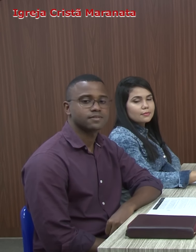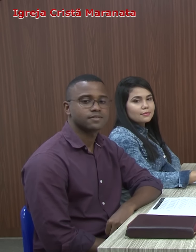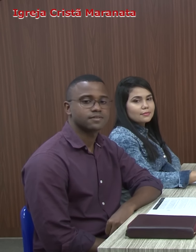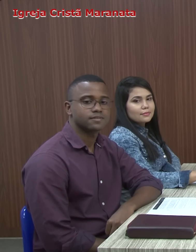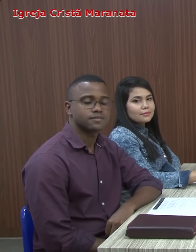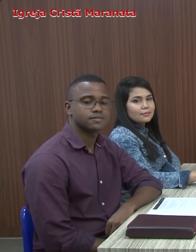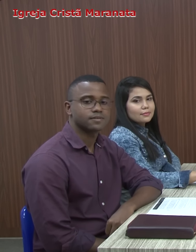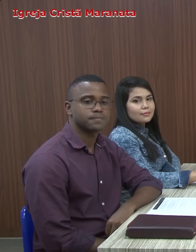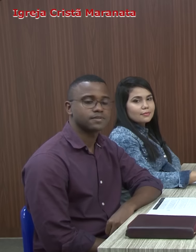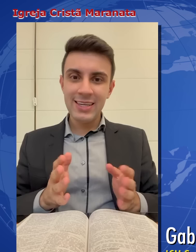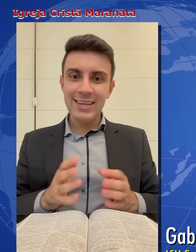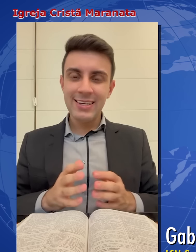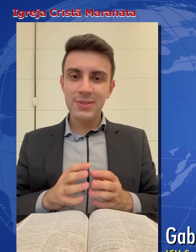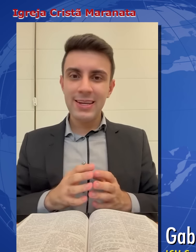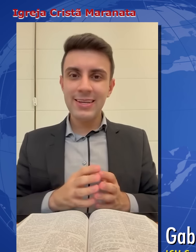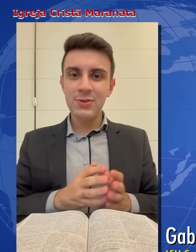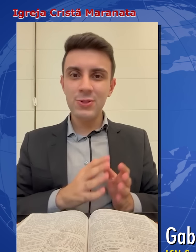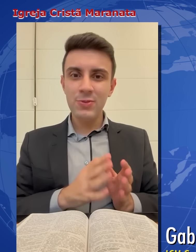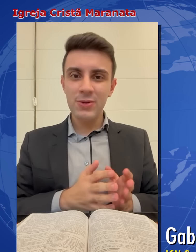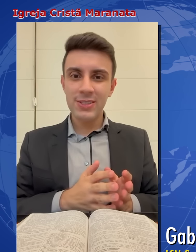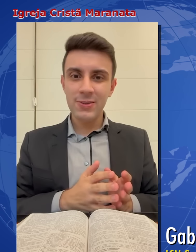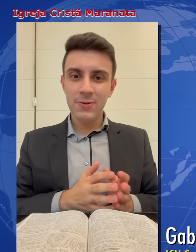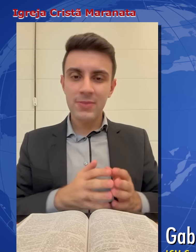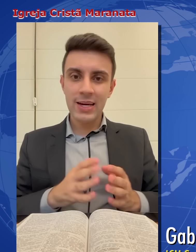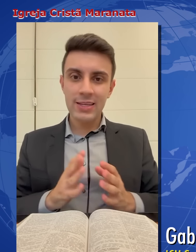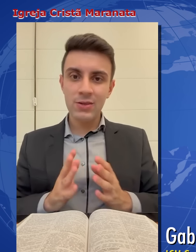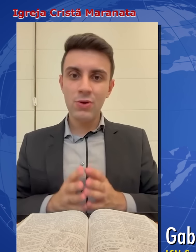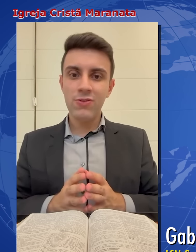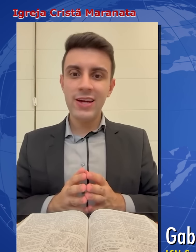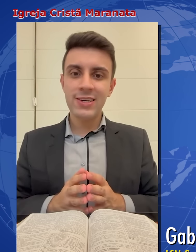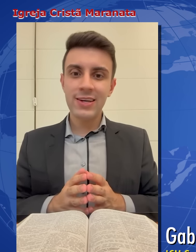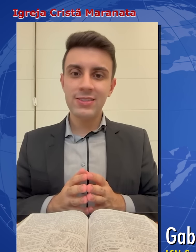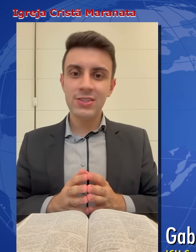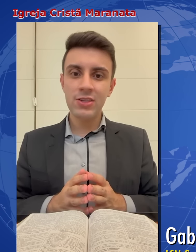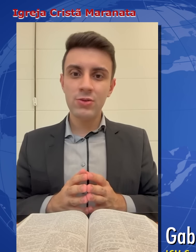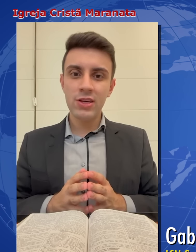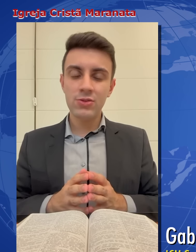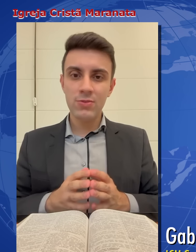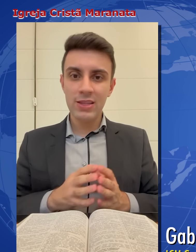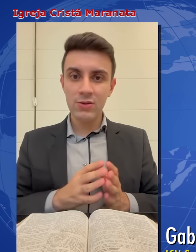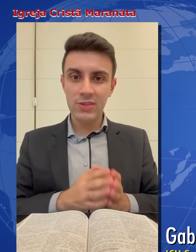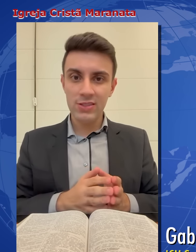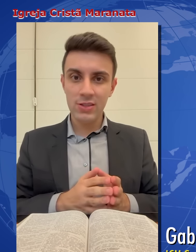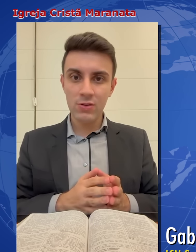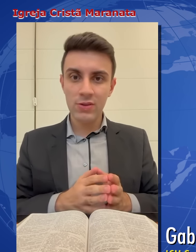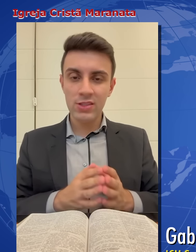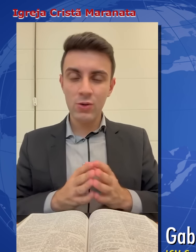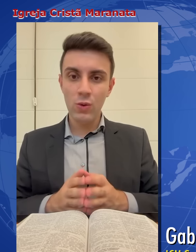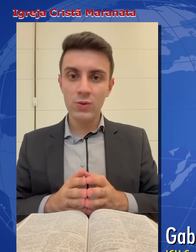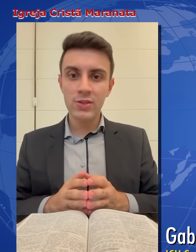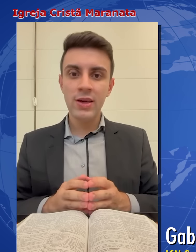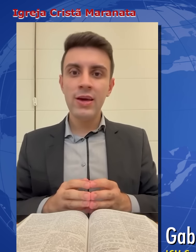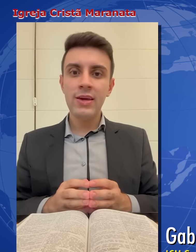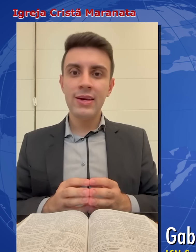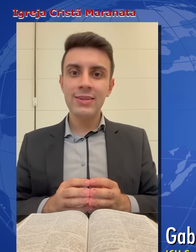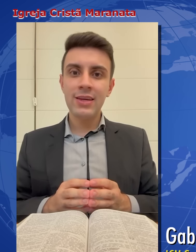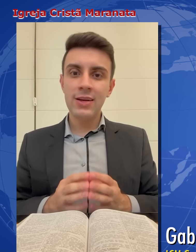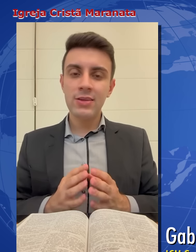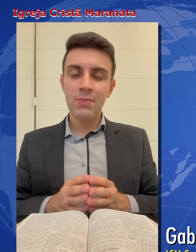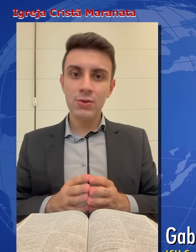Vamos assistir com atenção. Respondendo à questão de número 5, a relação profética que existe entre o texto de Mateus 25, versículo 11,